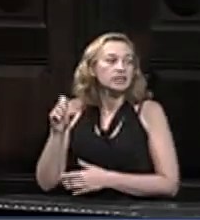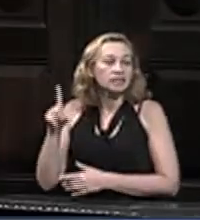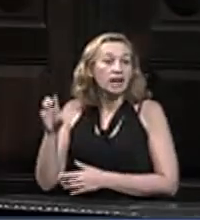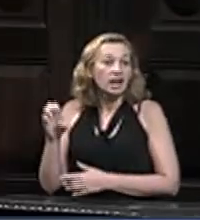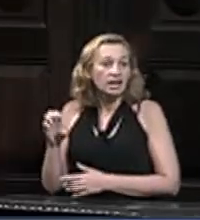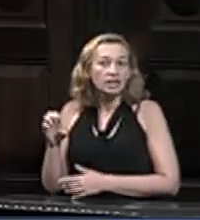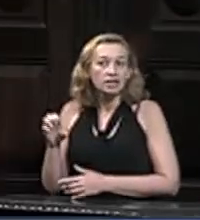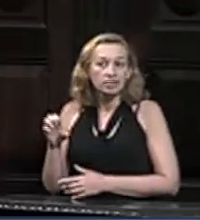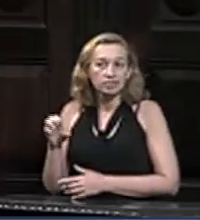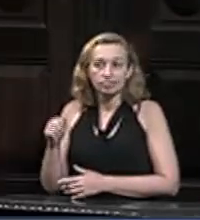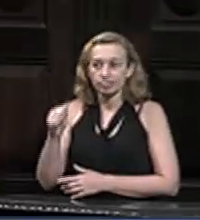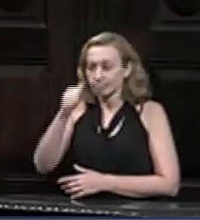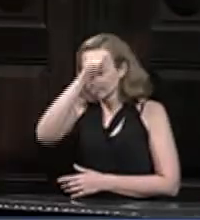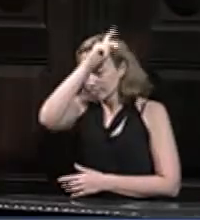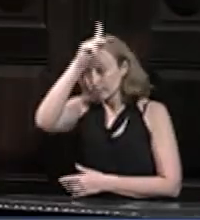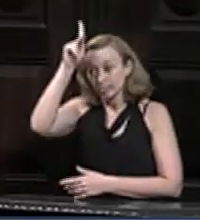pública